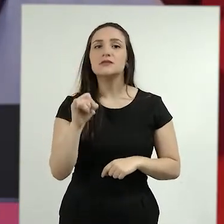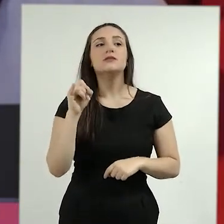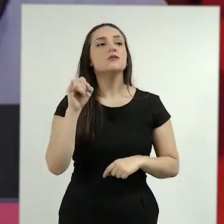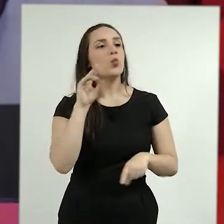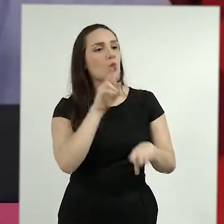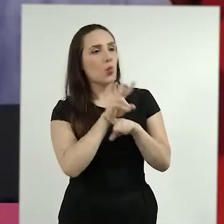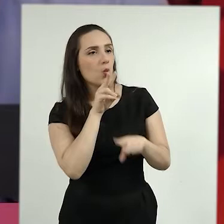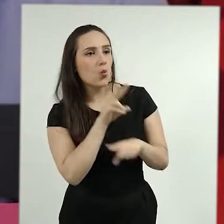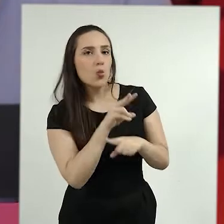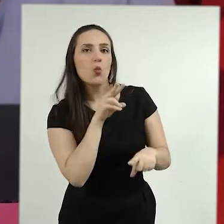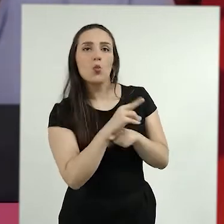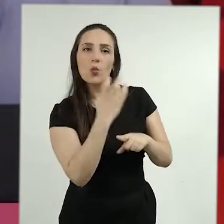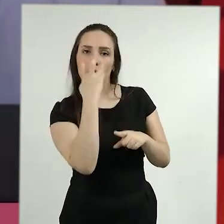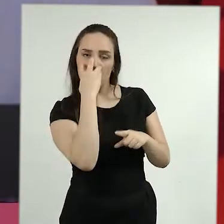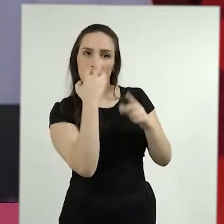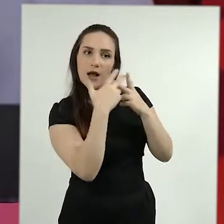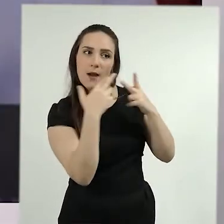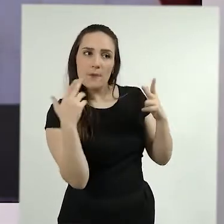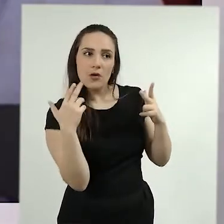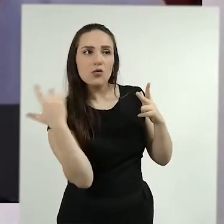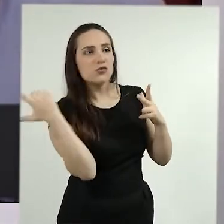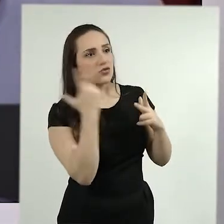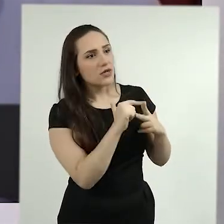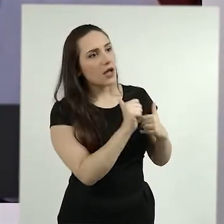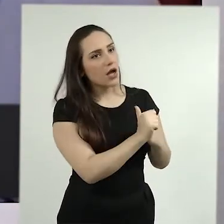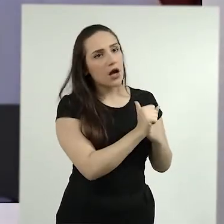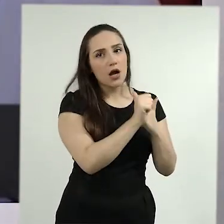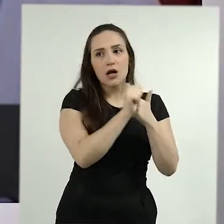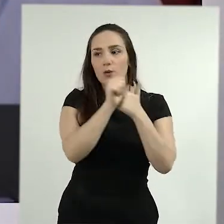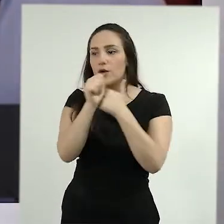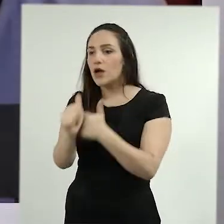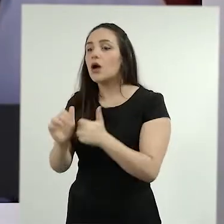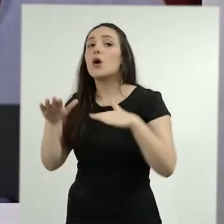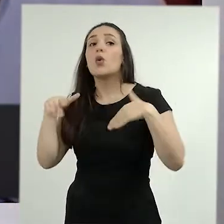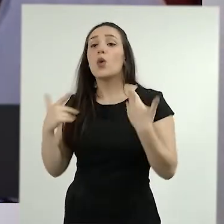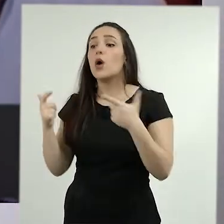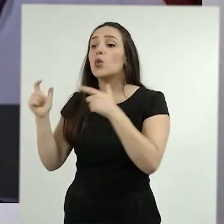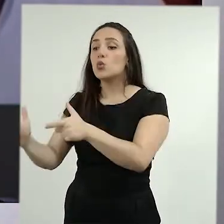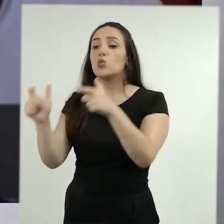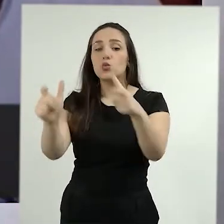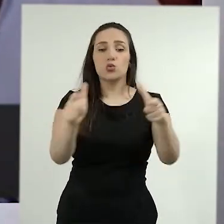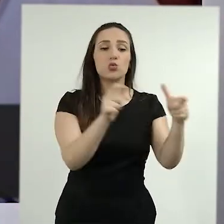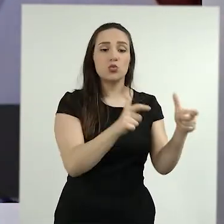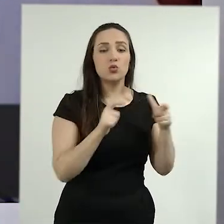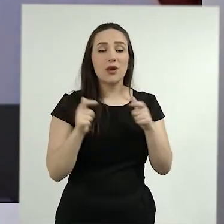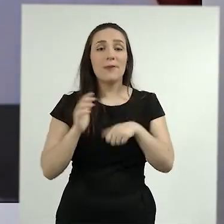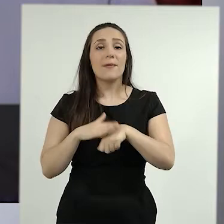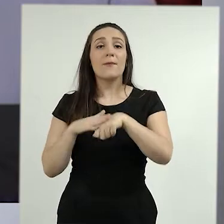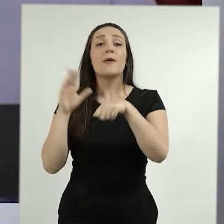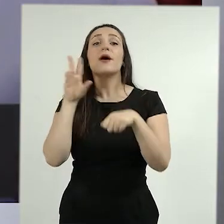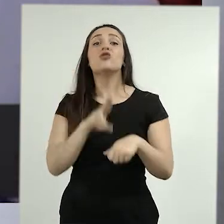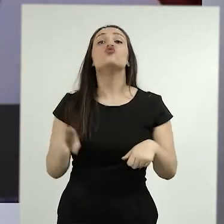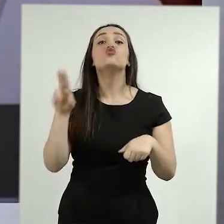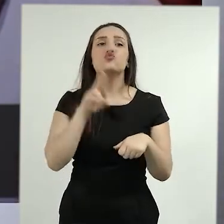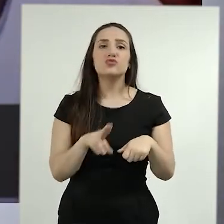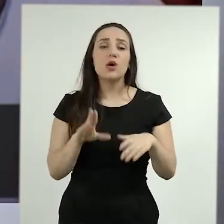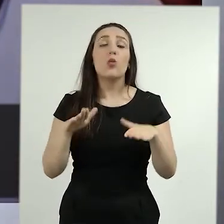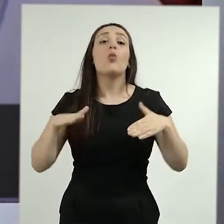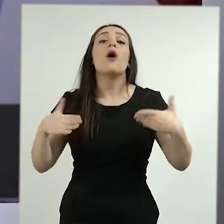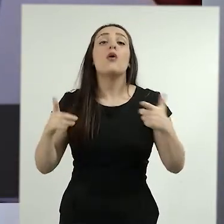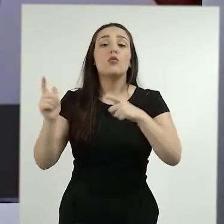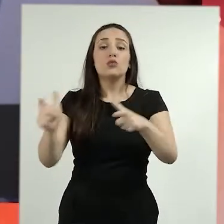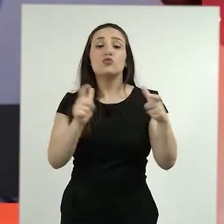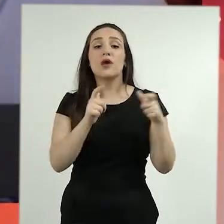é que, monitorando essas espécies em longo prazo, a gente consegue entender quais são os pontos, quais são as iniciativas ideais